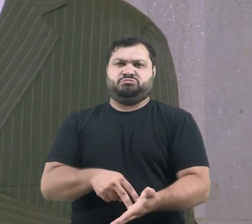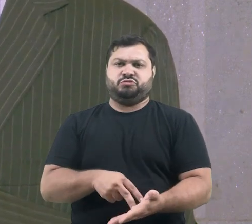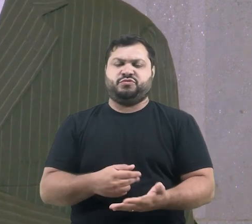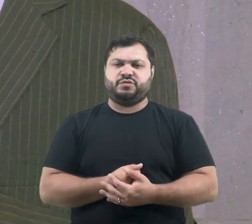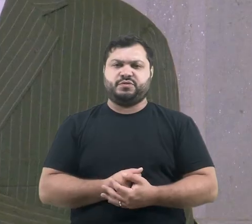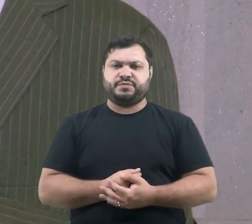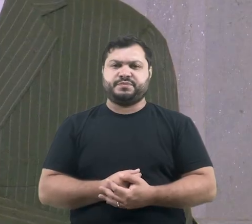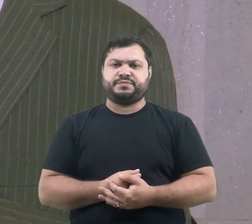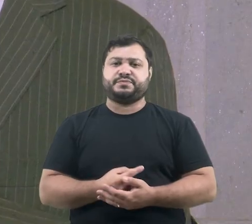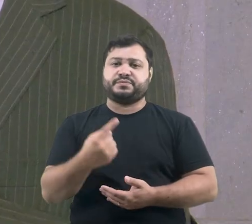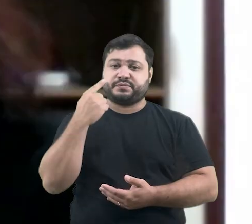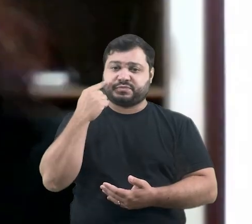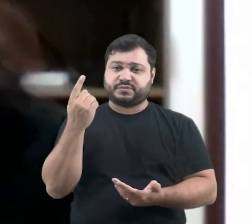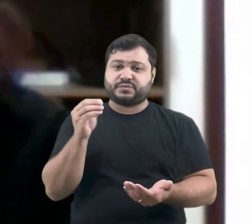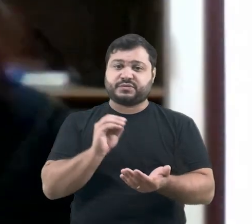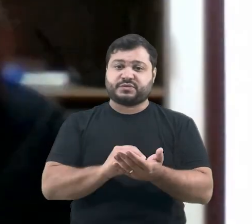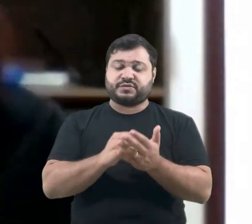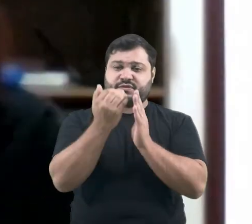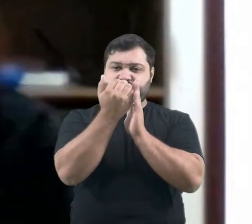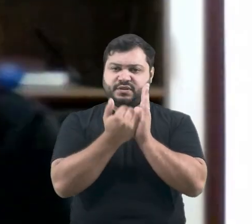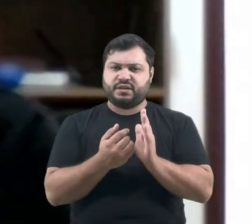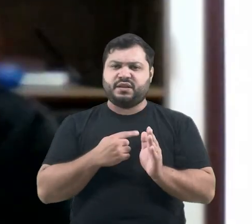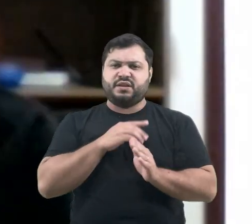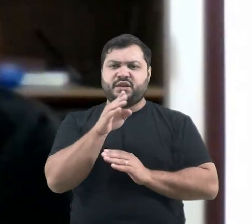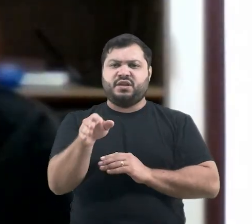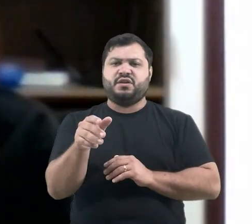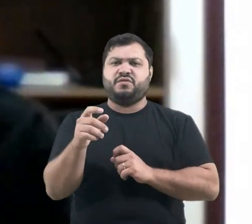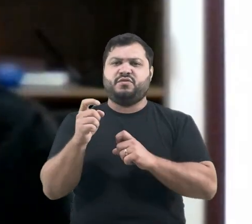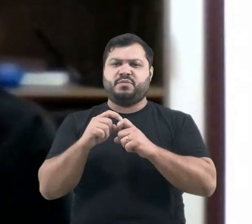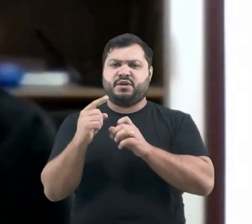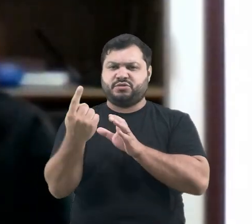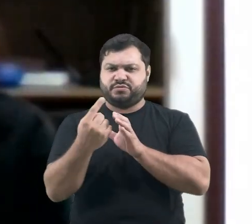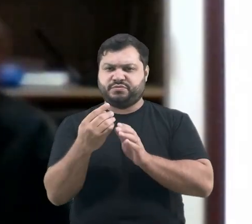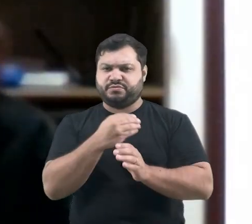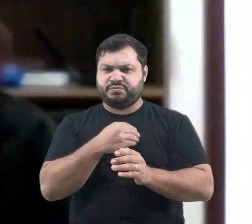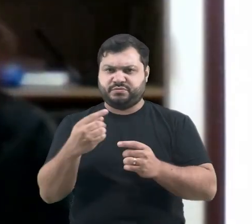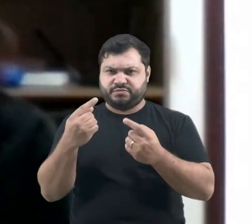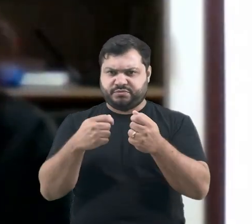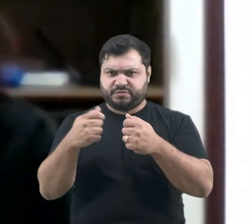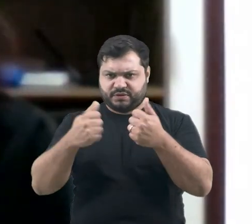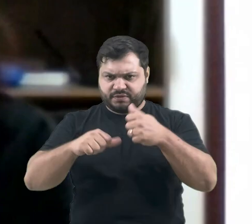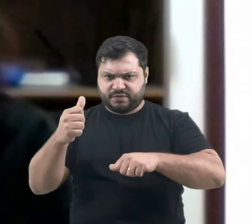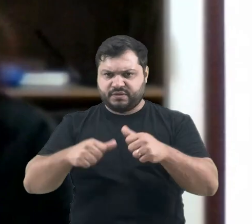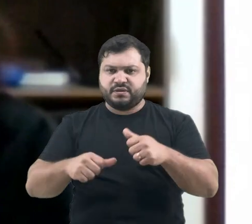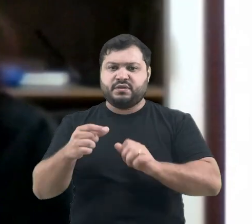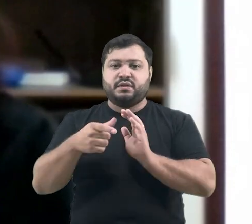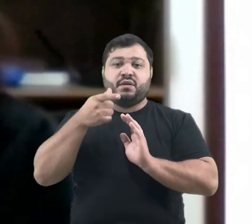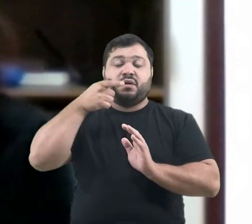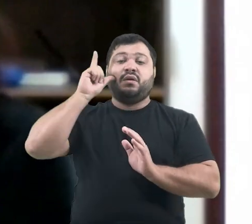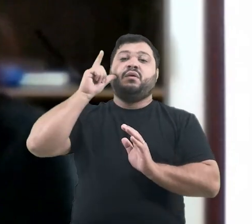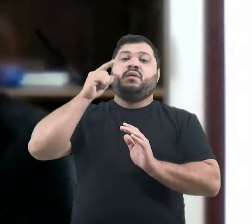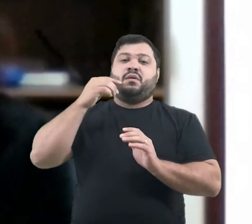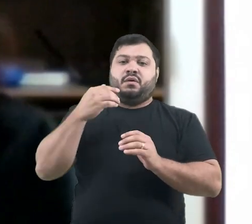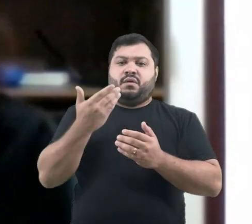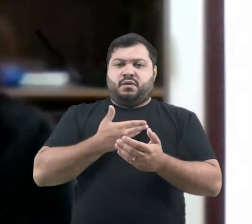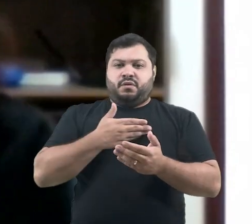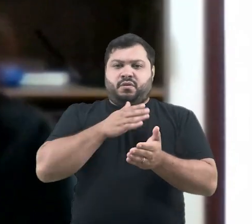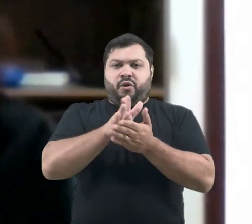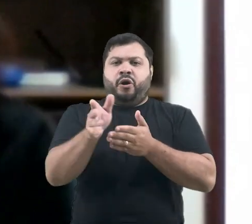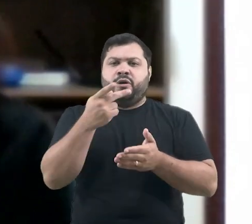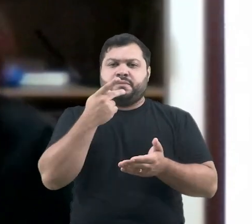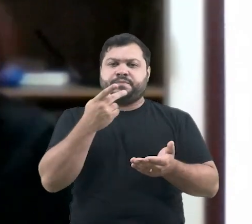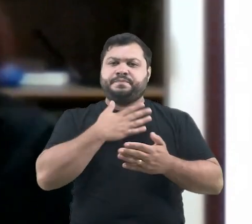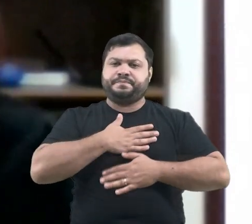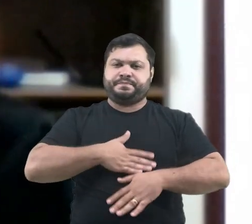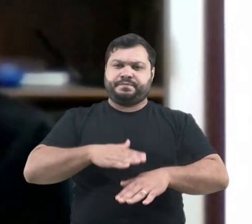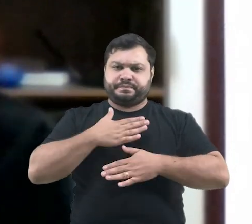e o vigor para o cargo. Olha só a falta de critério, né? Eu fui fazer a perícia no dia anterior, alguns colegas meus foram